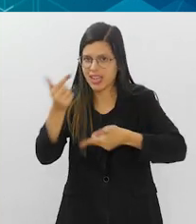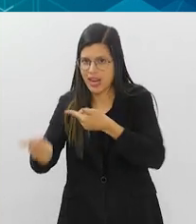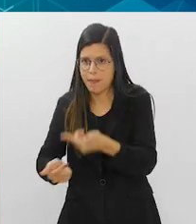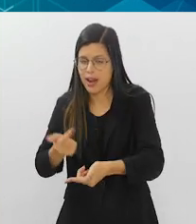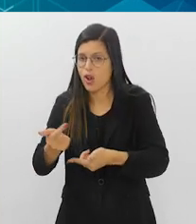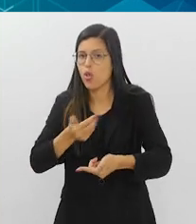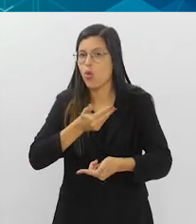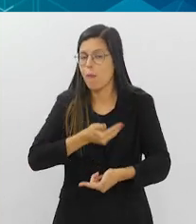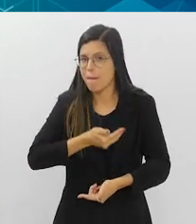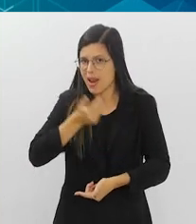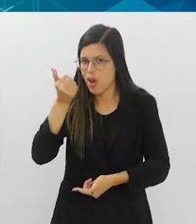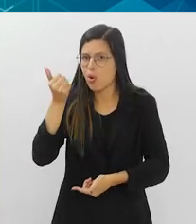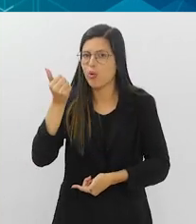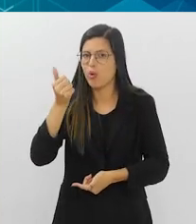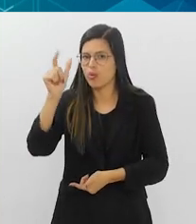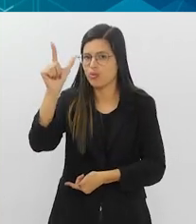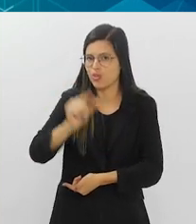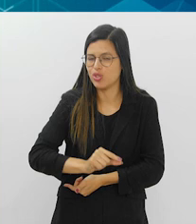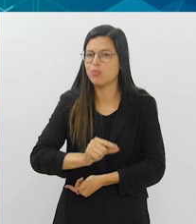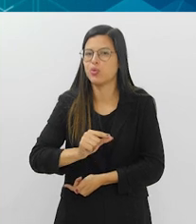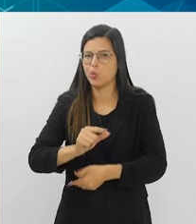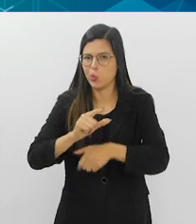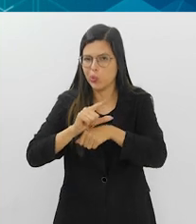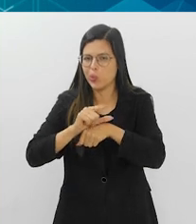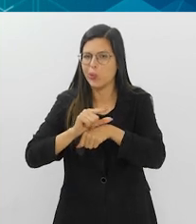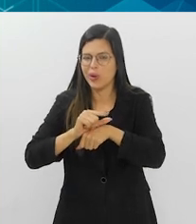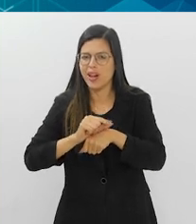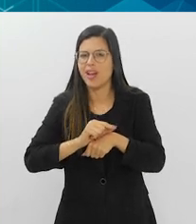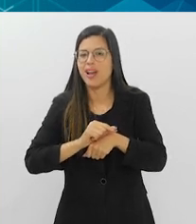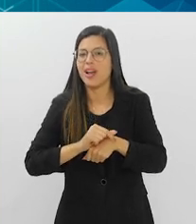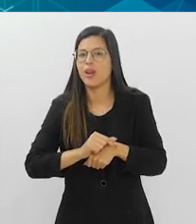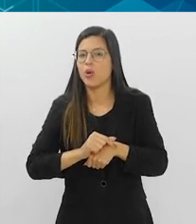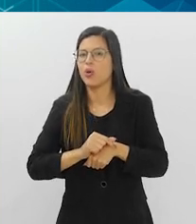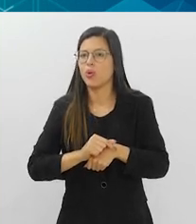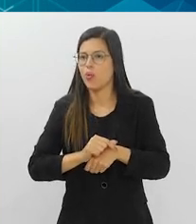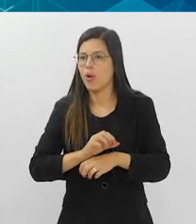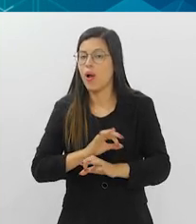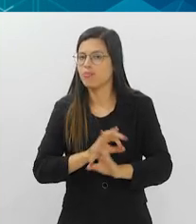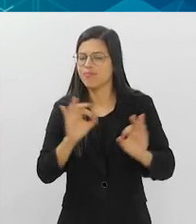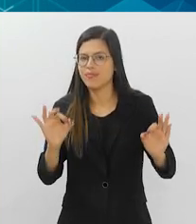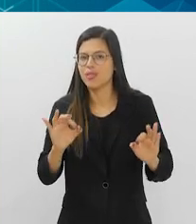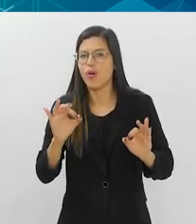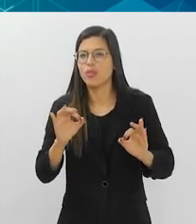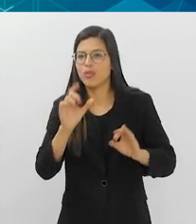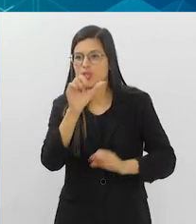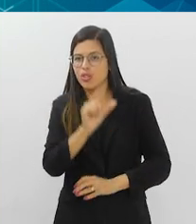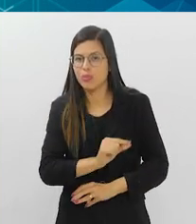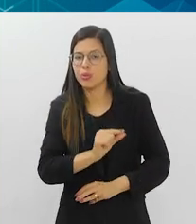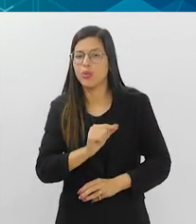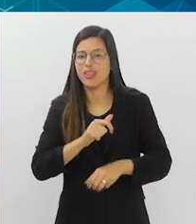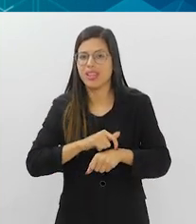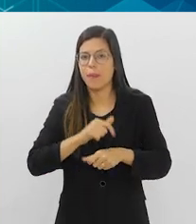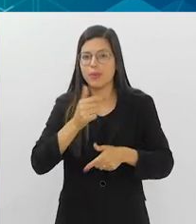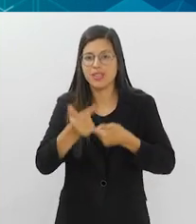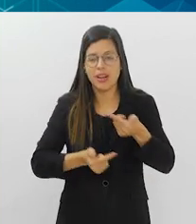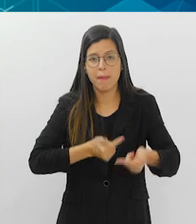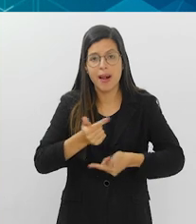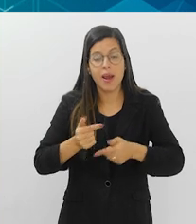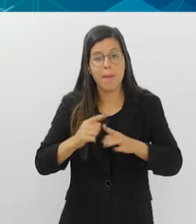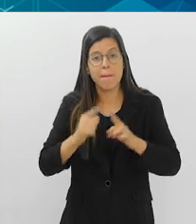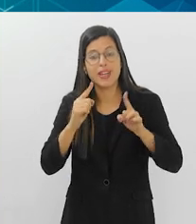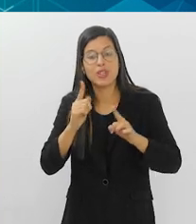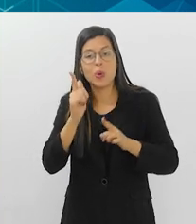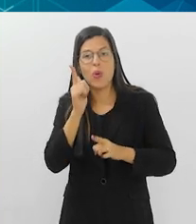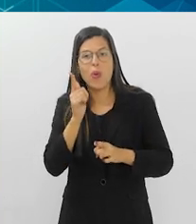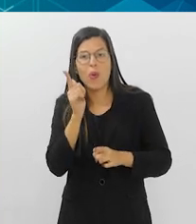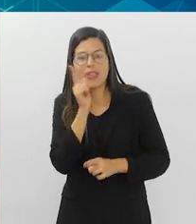em 49% quando você reduz essa carga horária. Então, é incrível quando você, mesmo reduzindo o tempo de trabalho juntos,